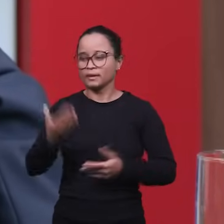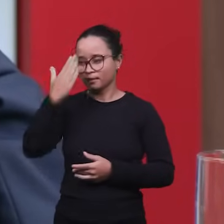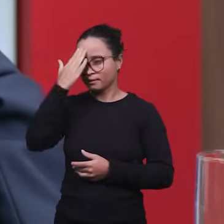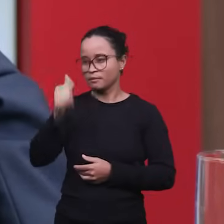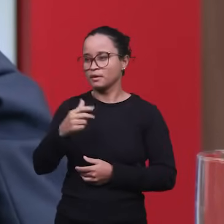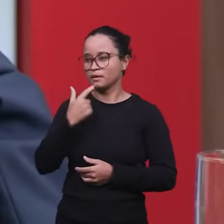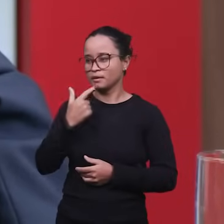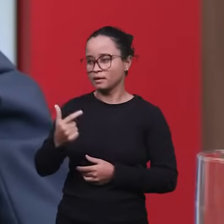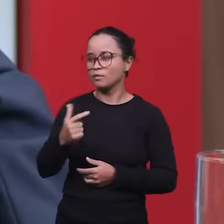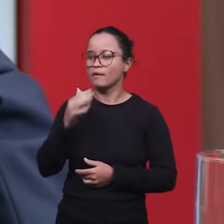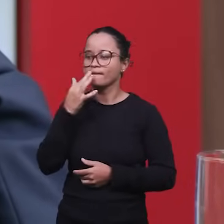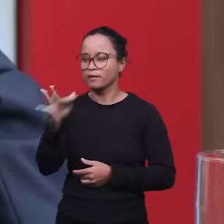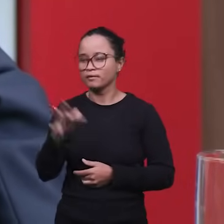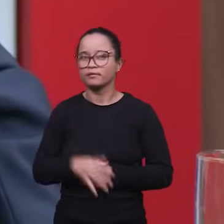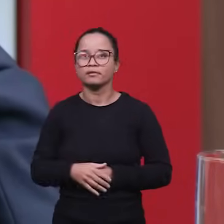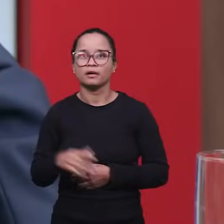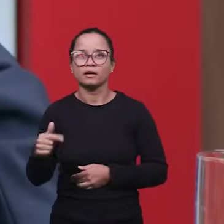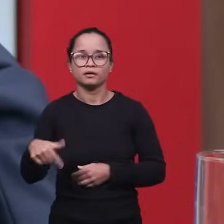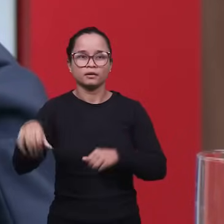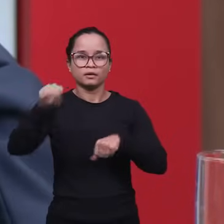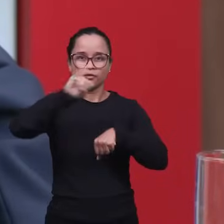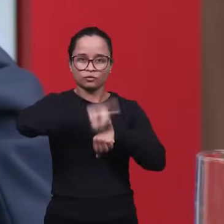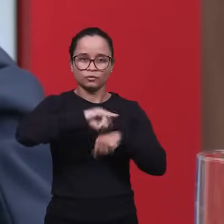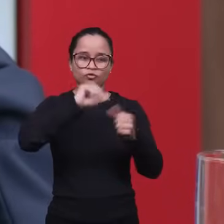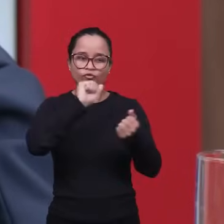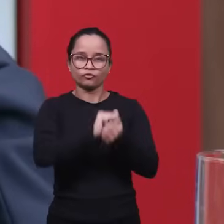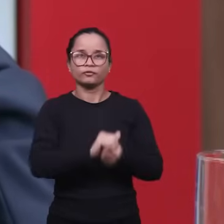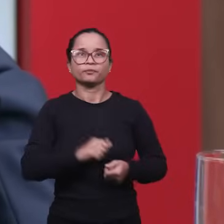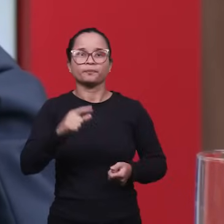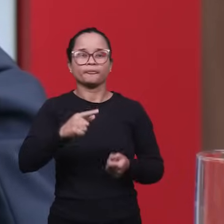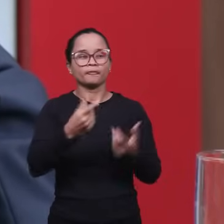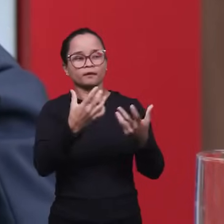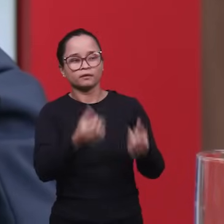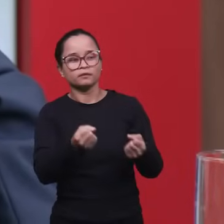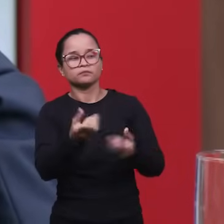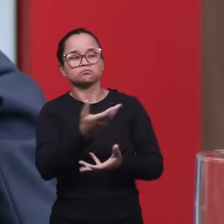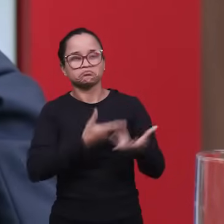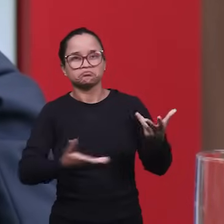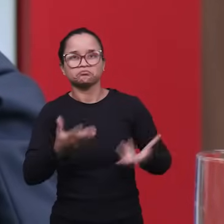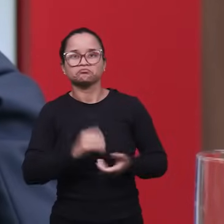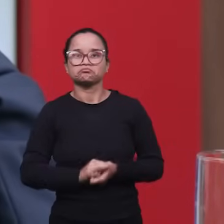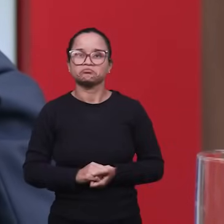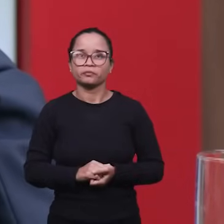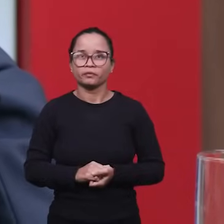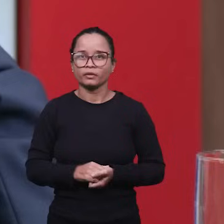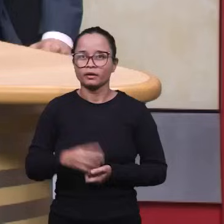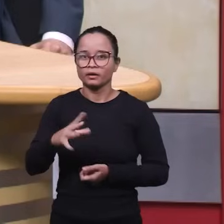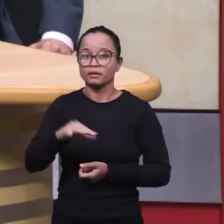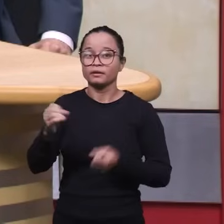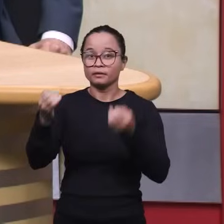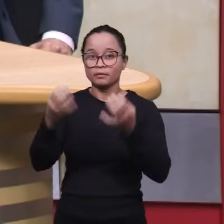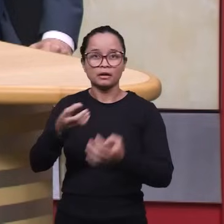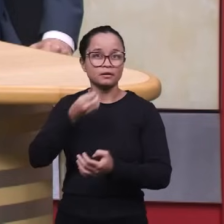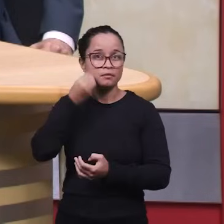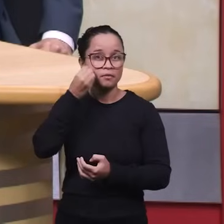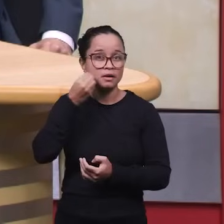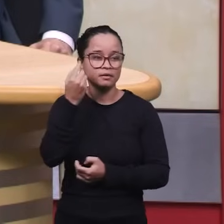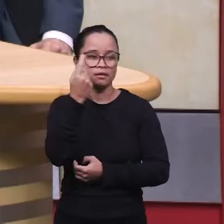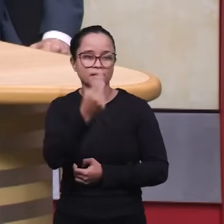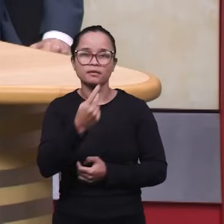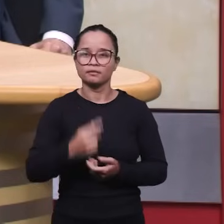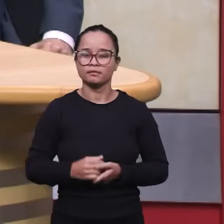francês. E ela subiu com eles e tal, nós os recebemos e tal. E eles contaram a experiência